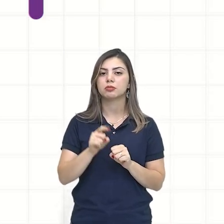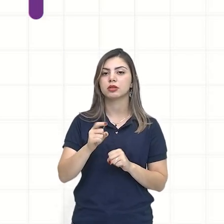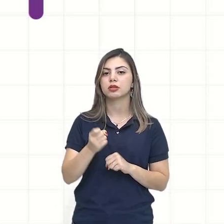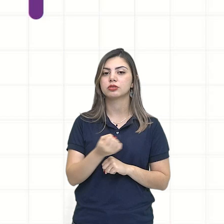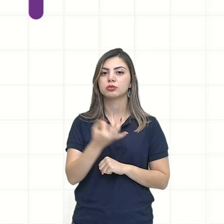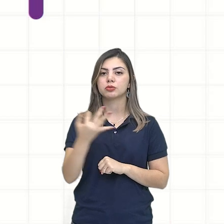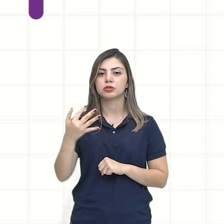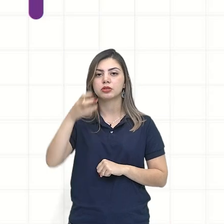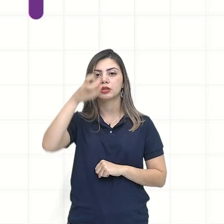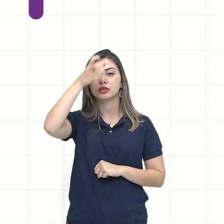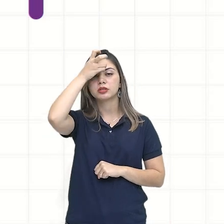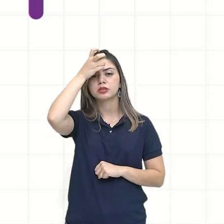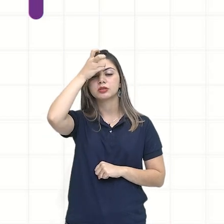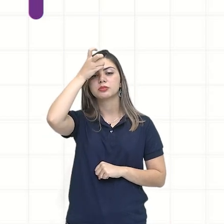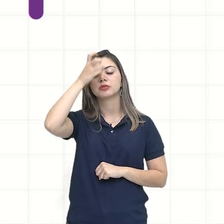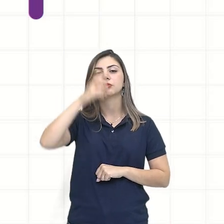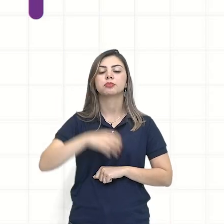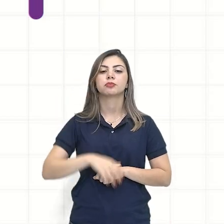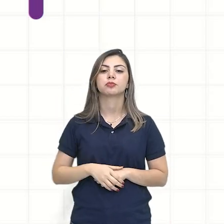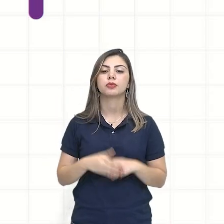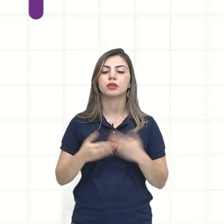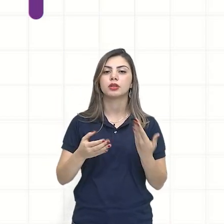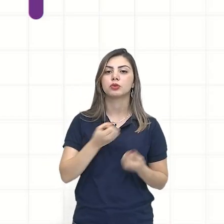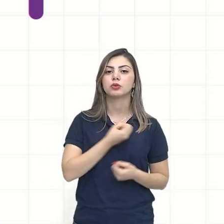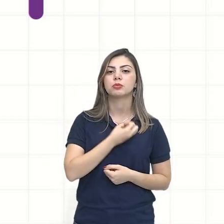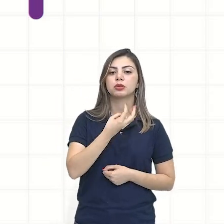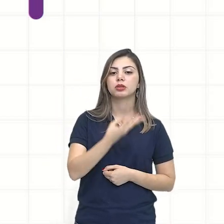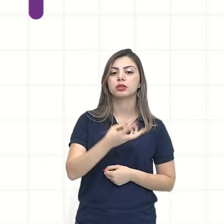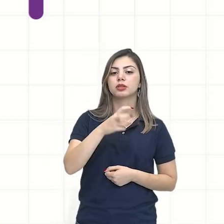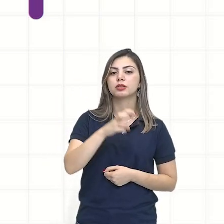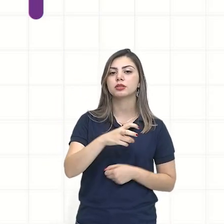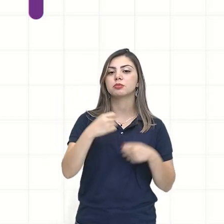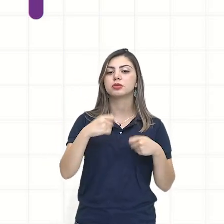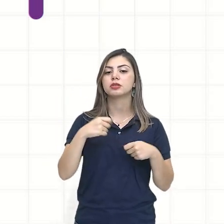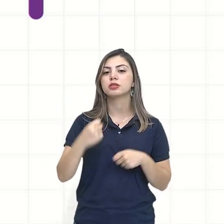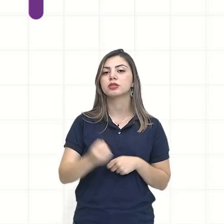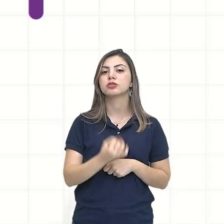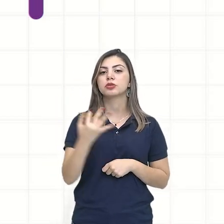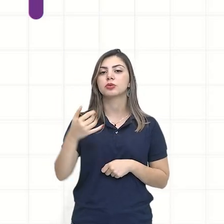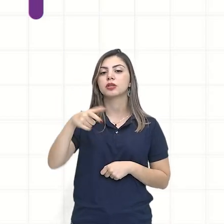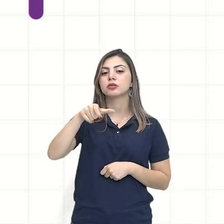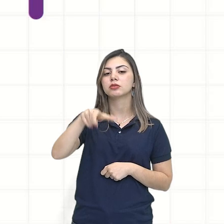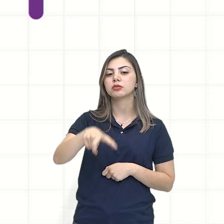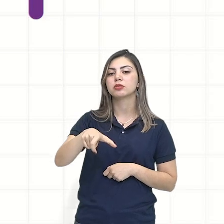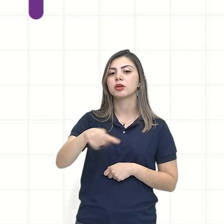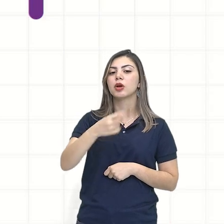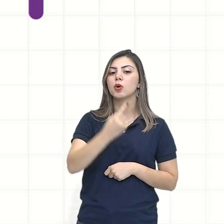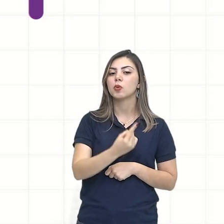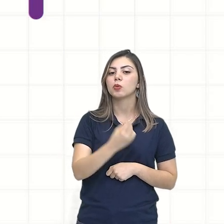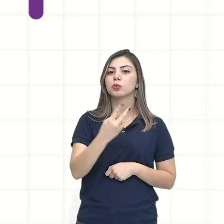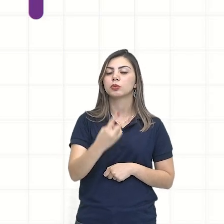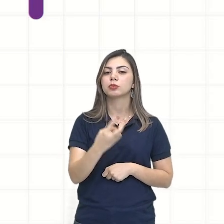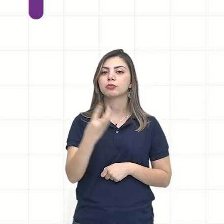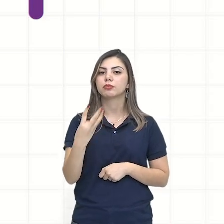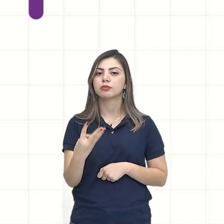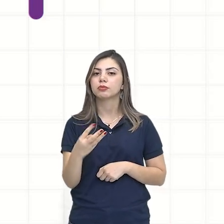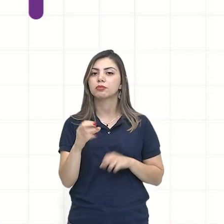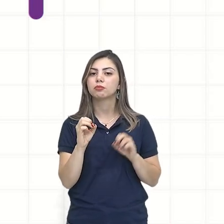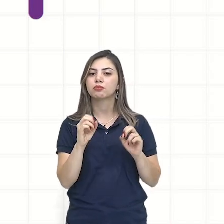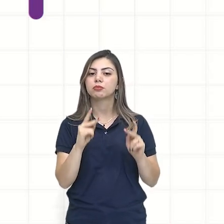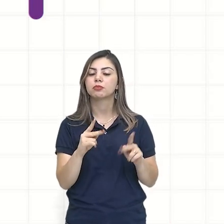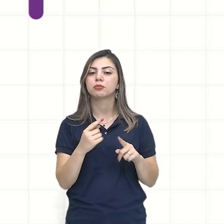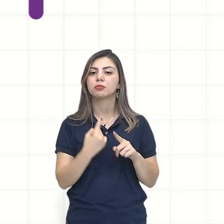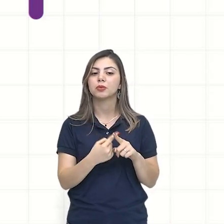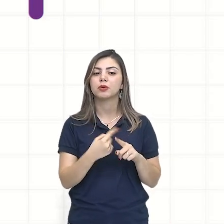eu ter 35, né, eu preciso de quantos calcanhares? 1, 2, 3,